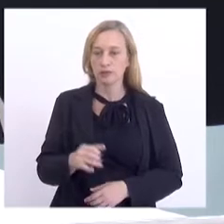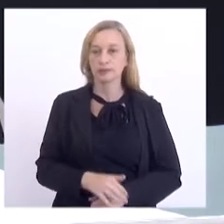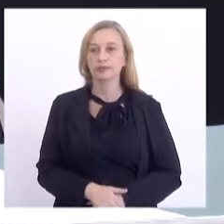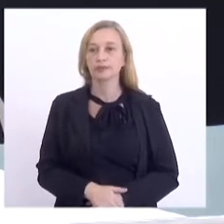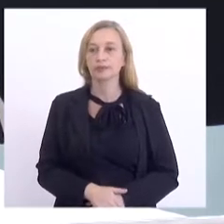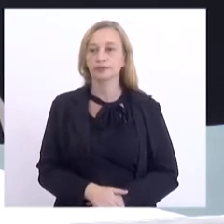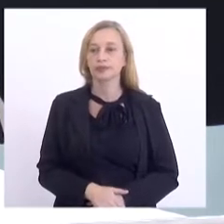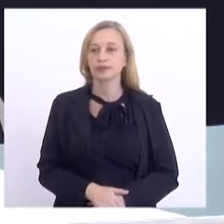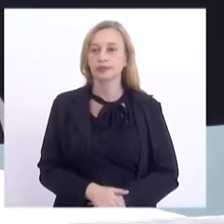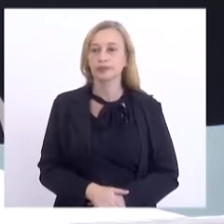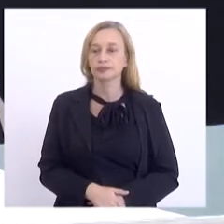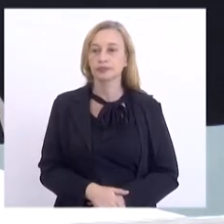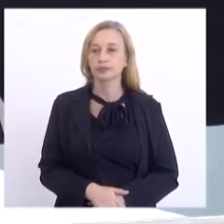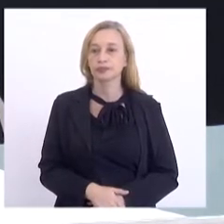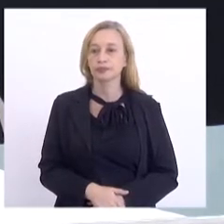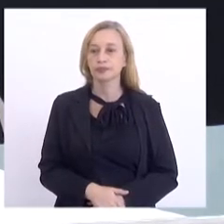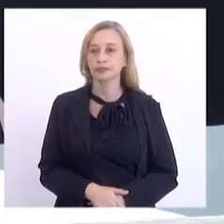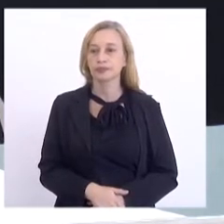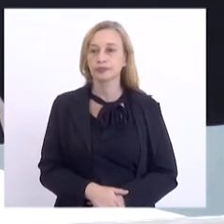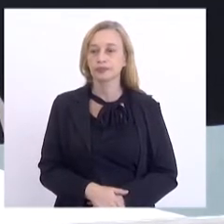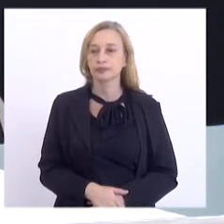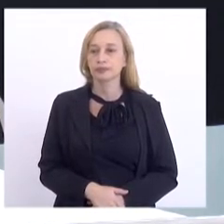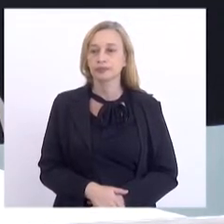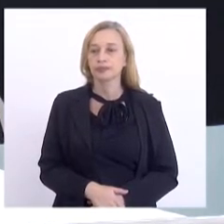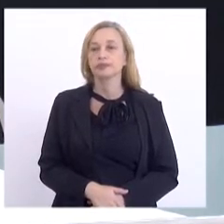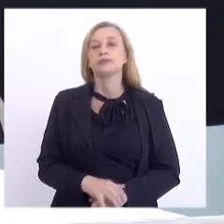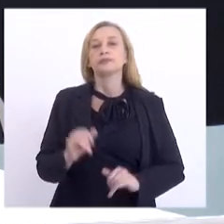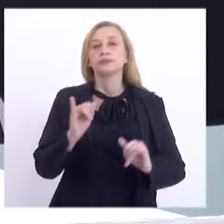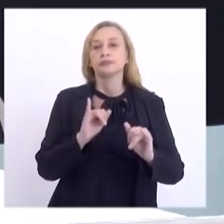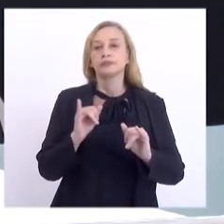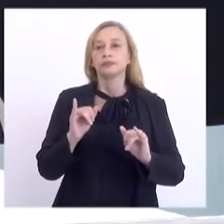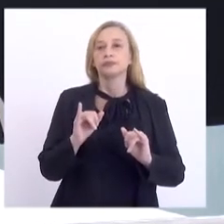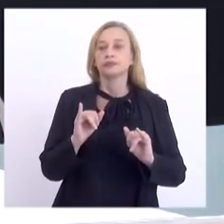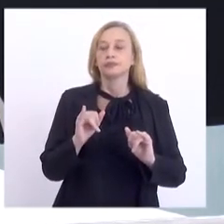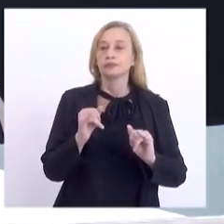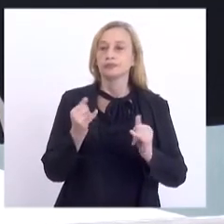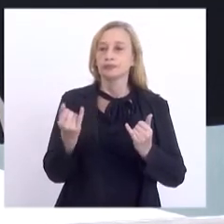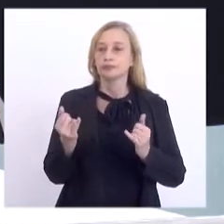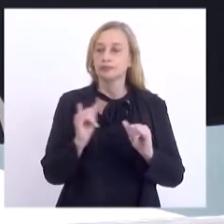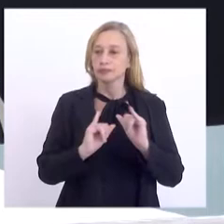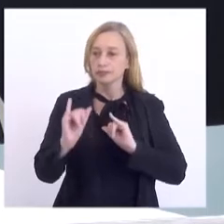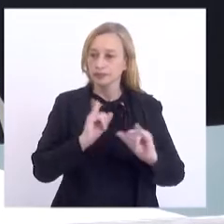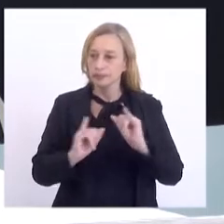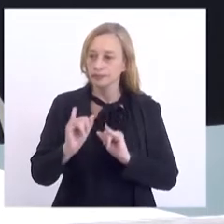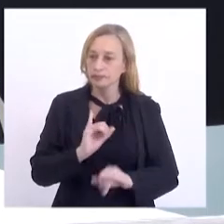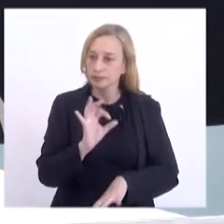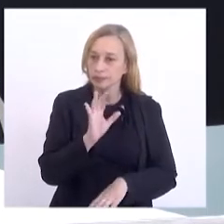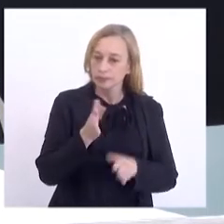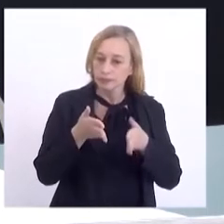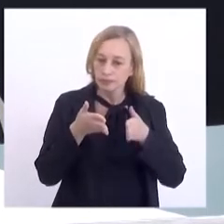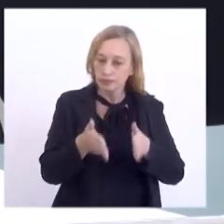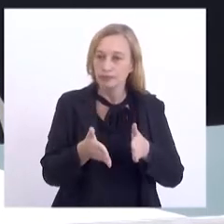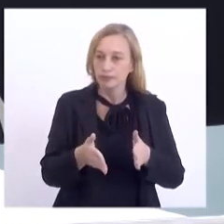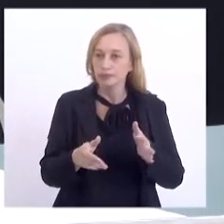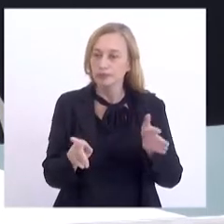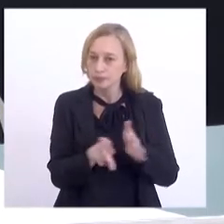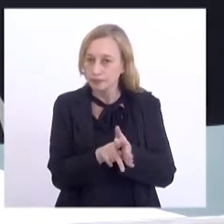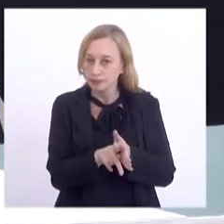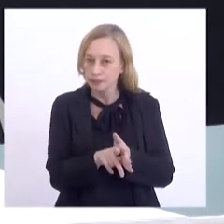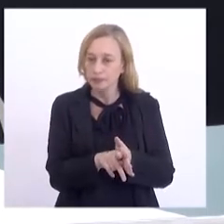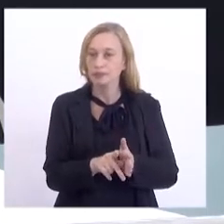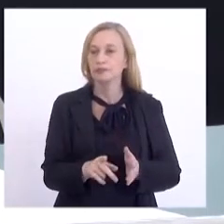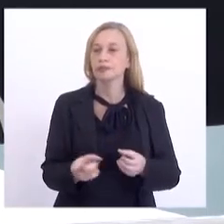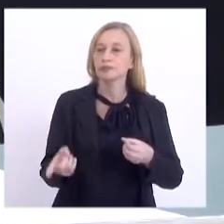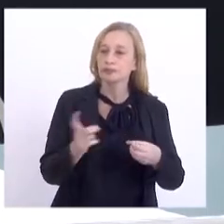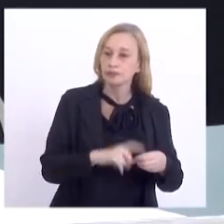é lógico assim a as informações específicas dos projetos né